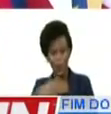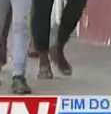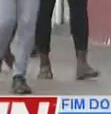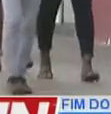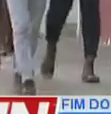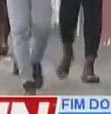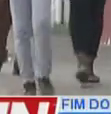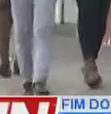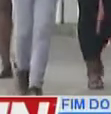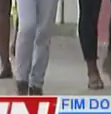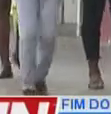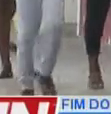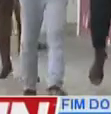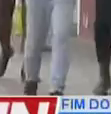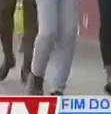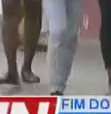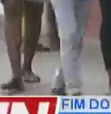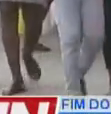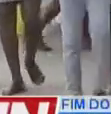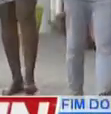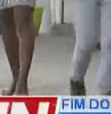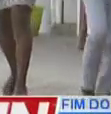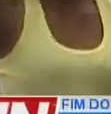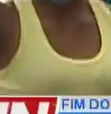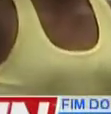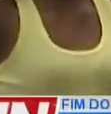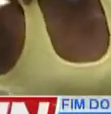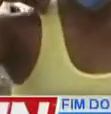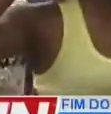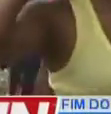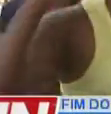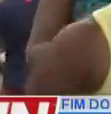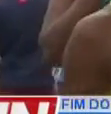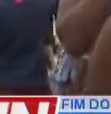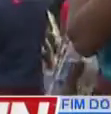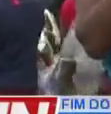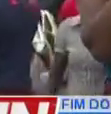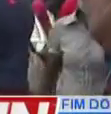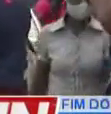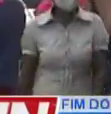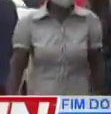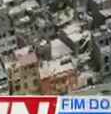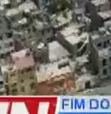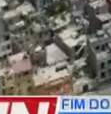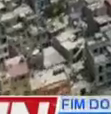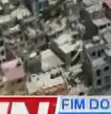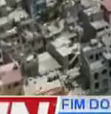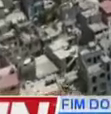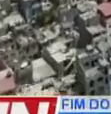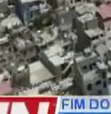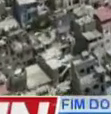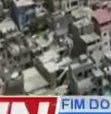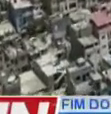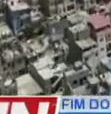registados. O que para o chefe de Estado indica que a Constituição da República, a democracia e a sociedade cabo-verdiana tiveram uma